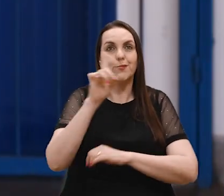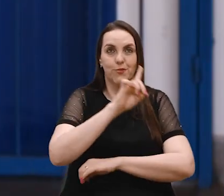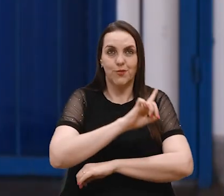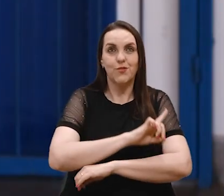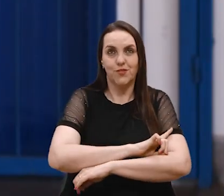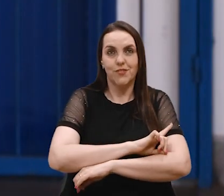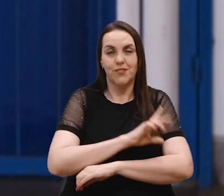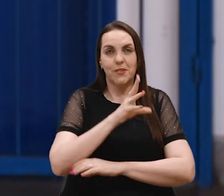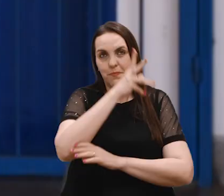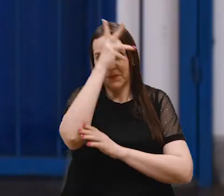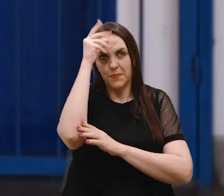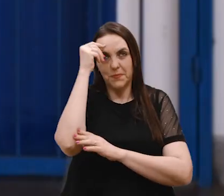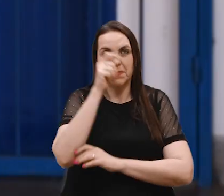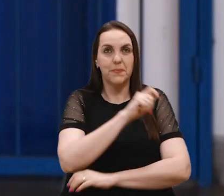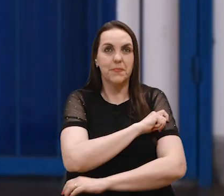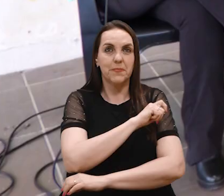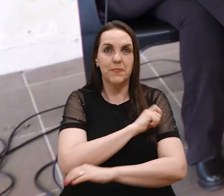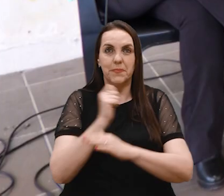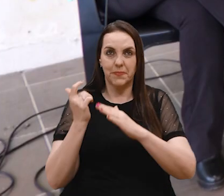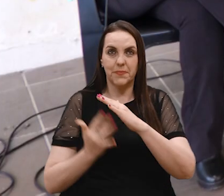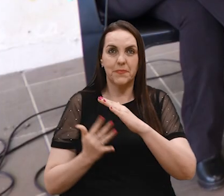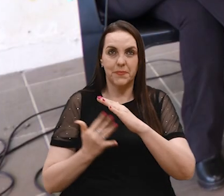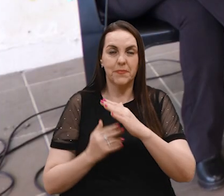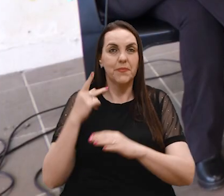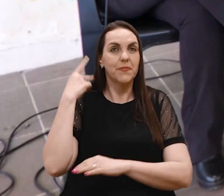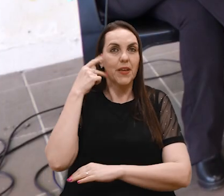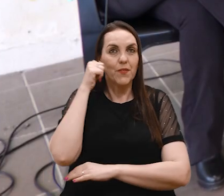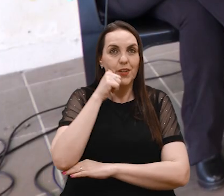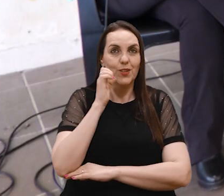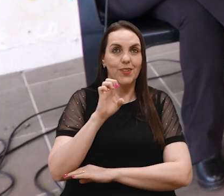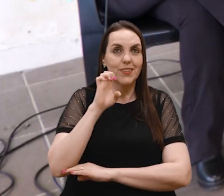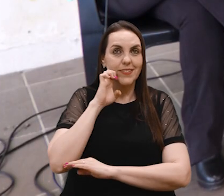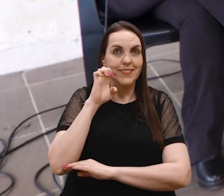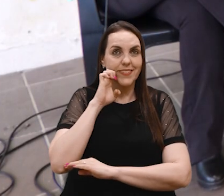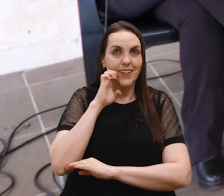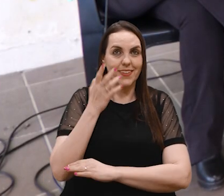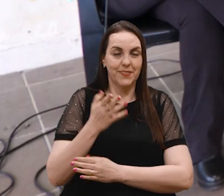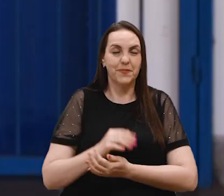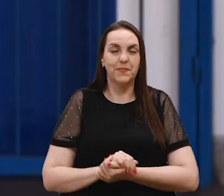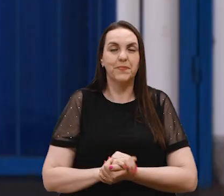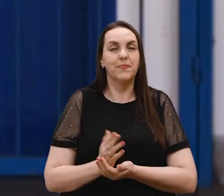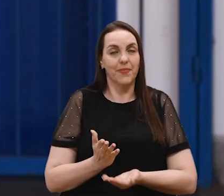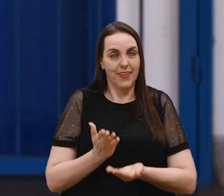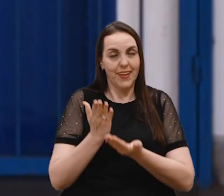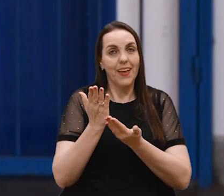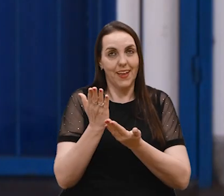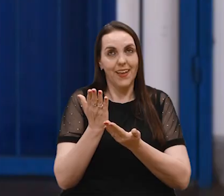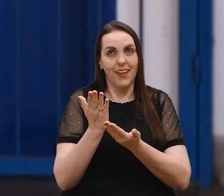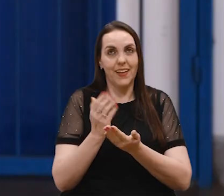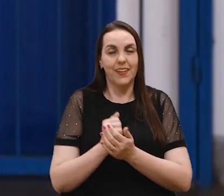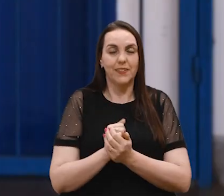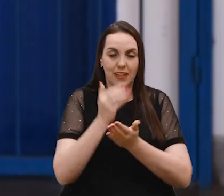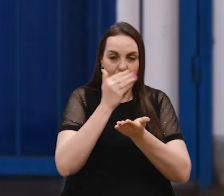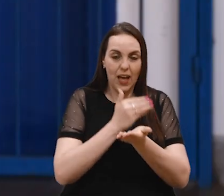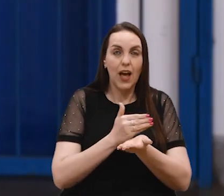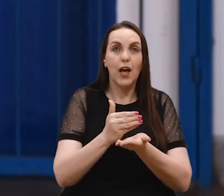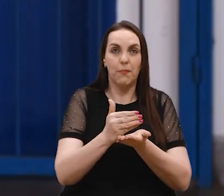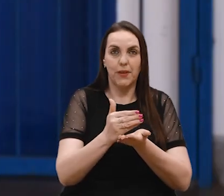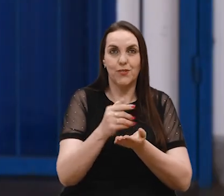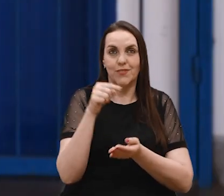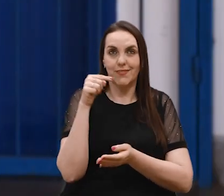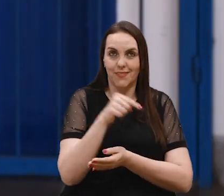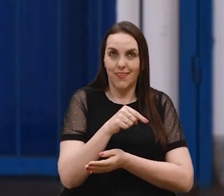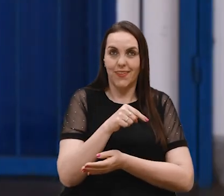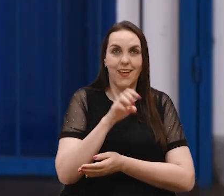Dia Municipal do Estudante Imigrante, que é a vereadora Estela Ballardim. E ela, a partir